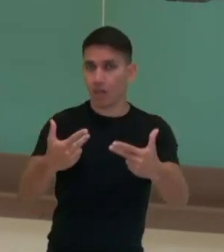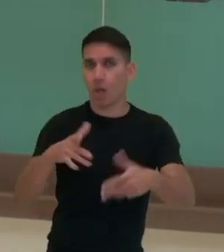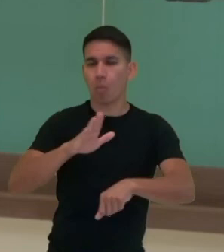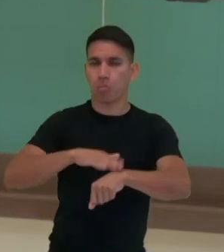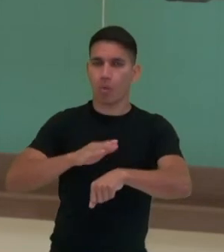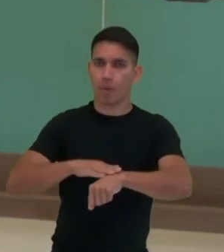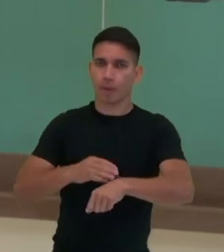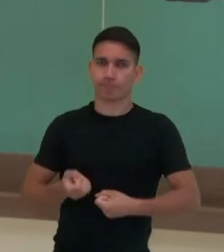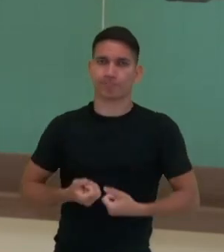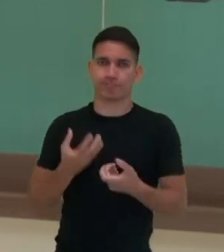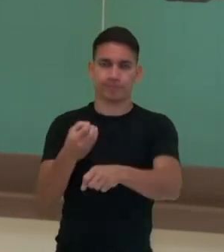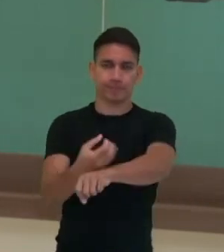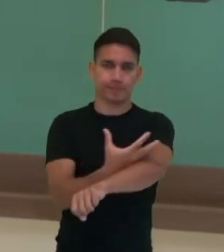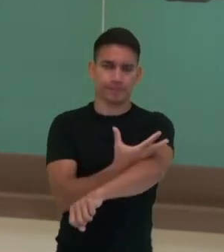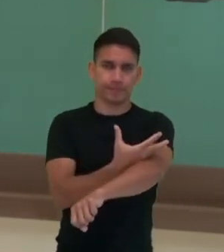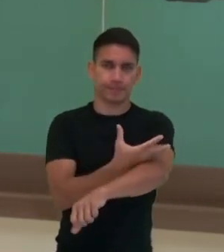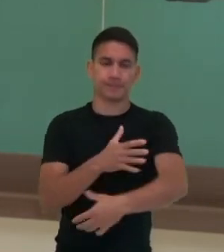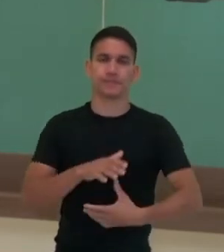suas emoções.